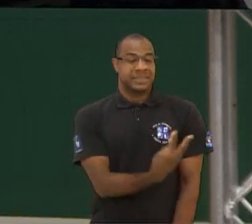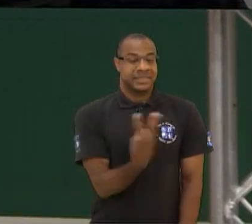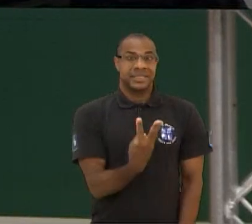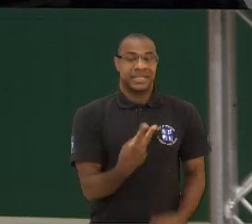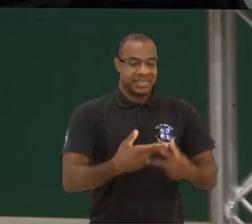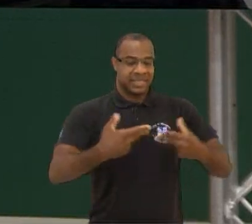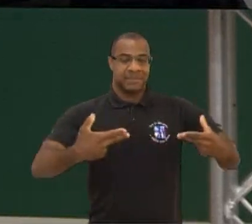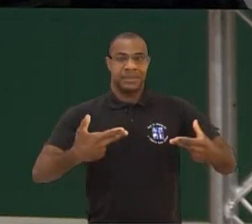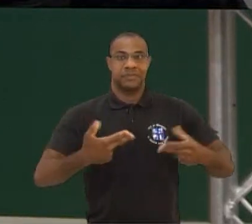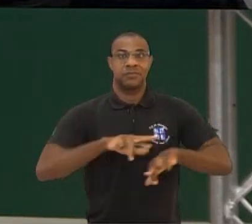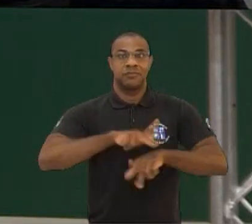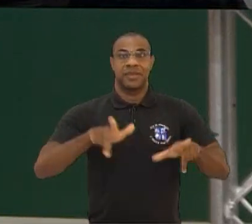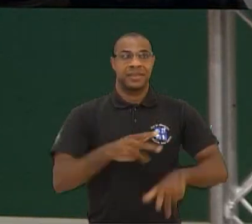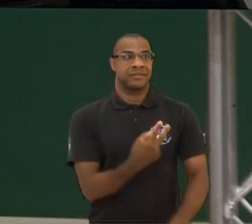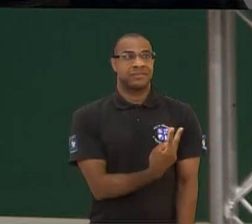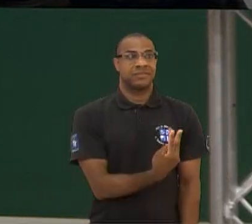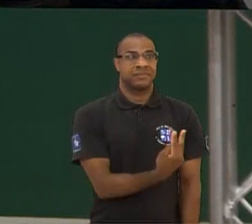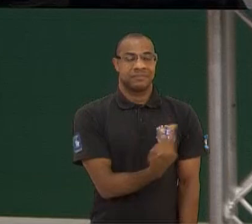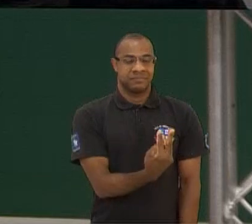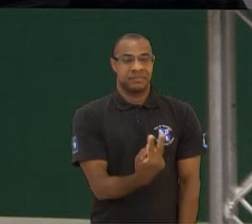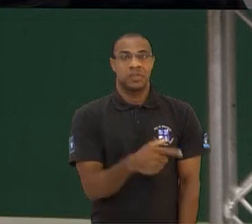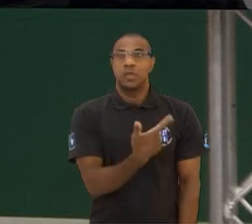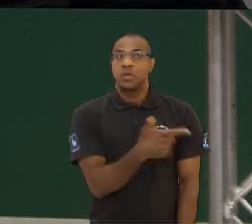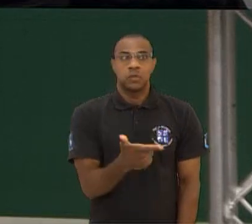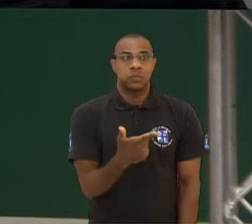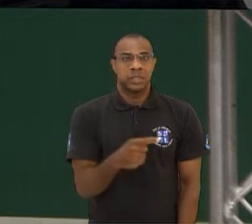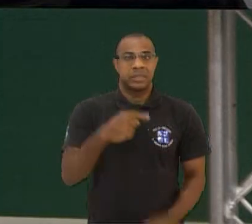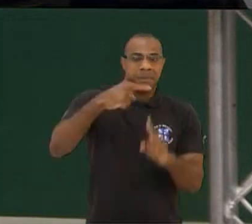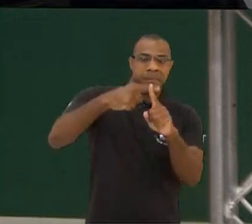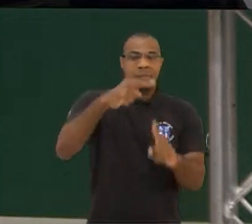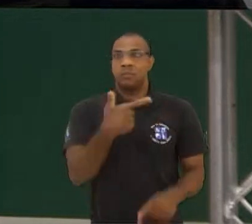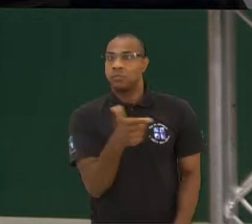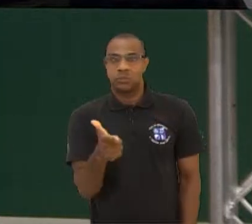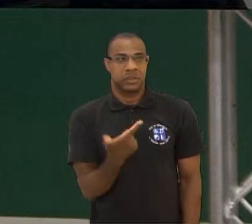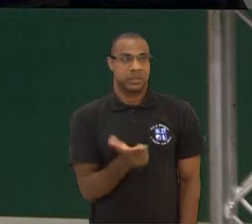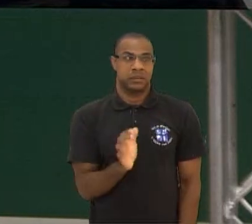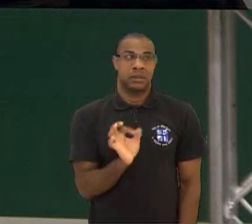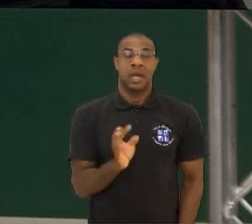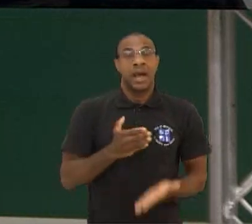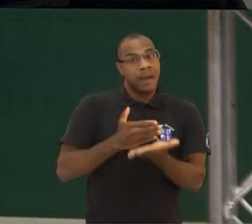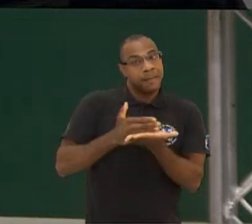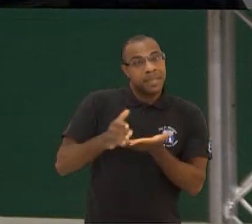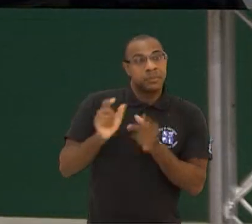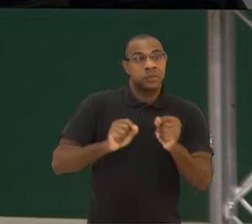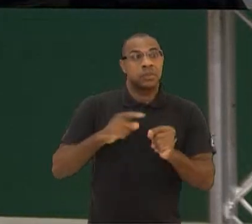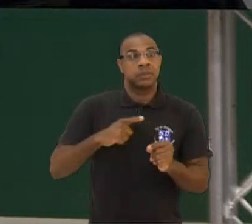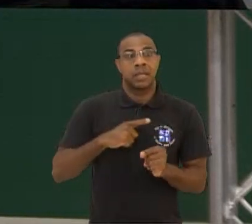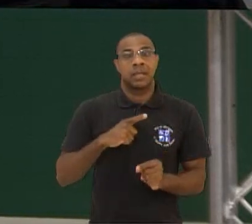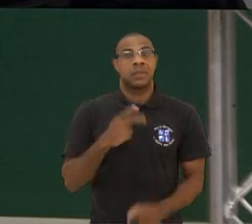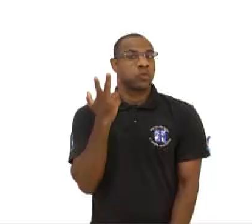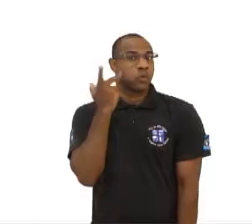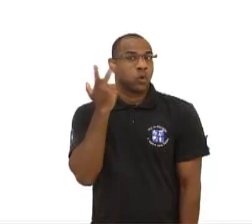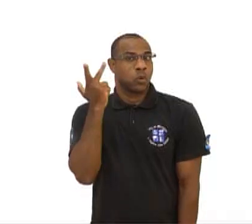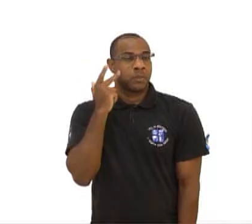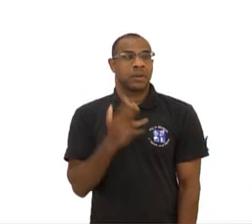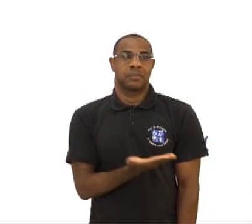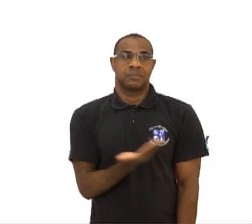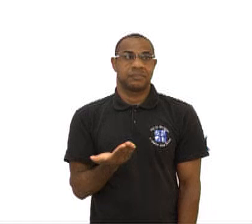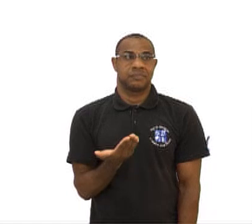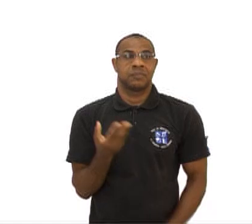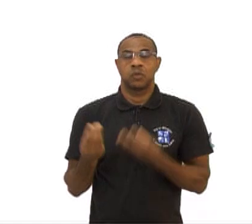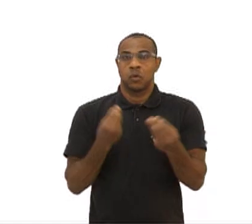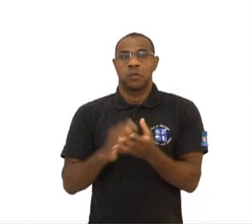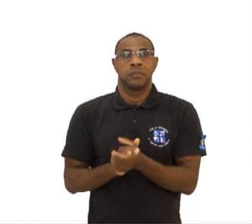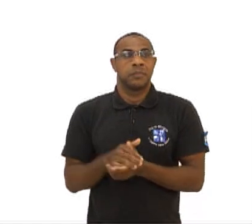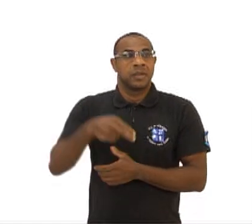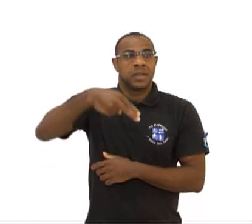elementos químicos diferentes. E vejam, não tem carga aparente. Então, a princípio, ele está neutro. E aí, como é que fica?